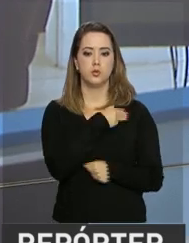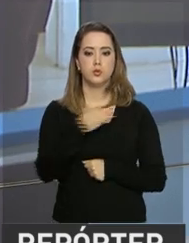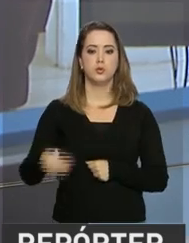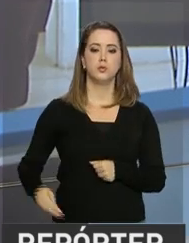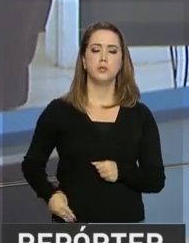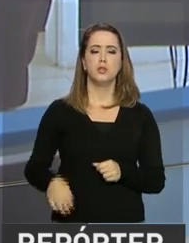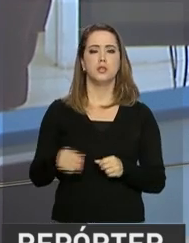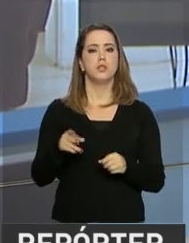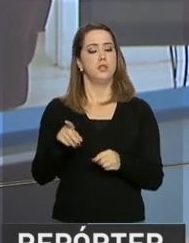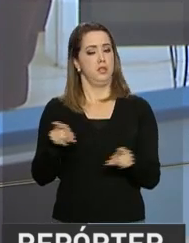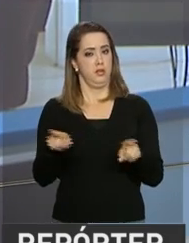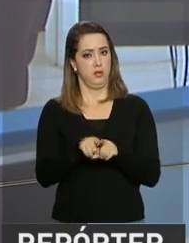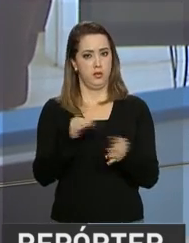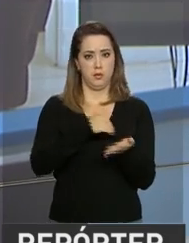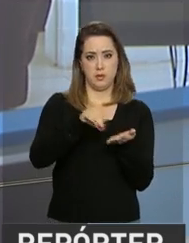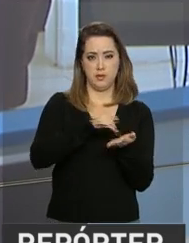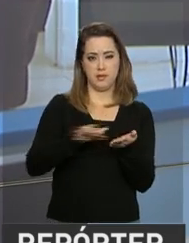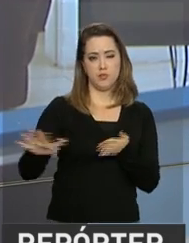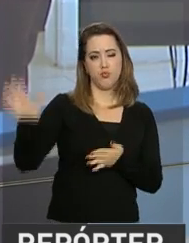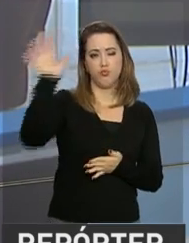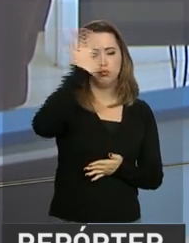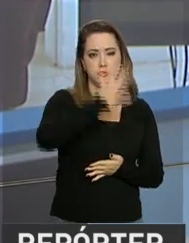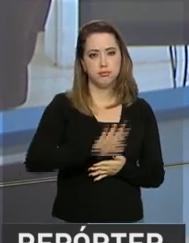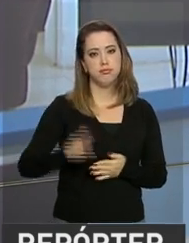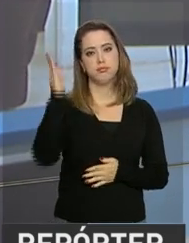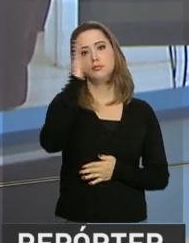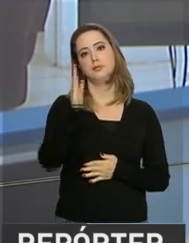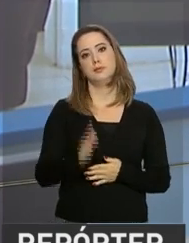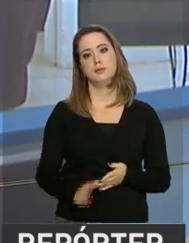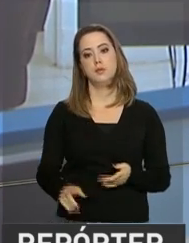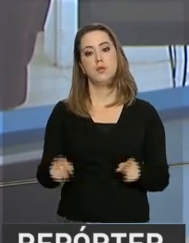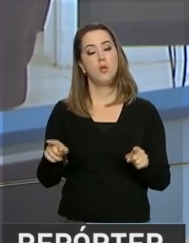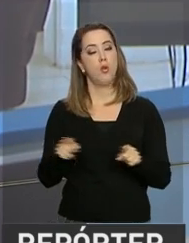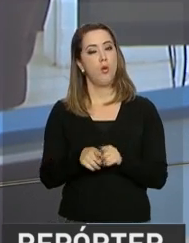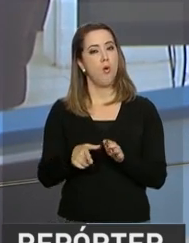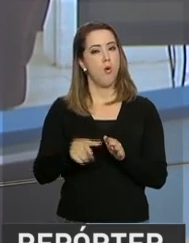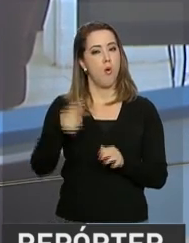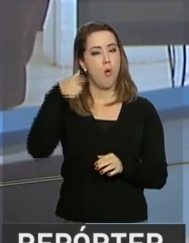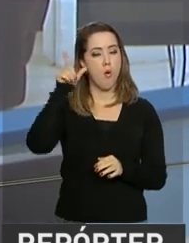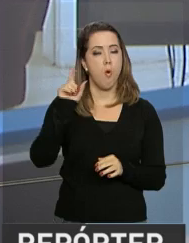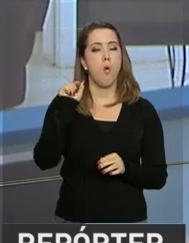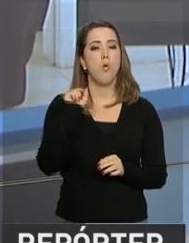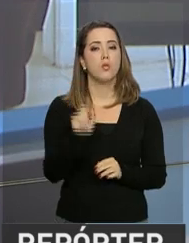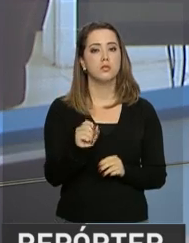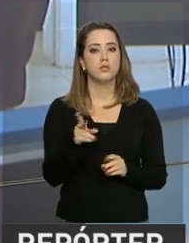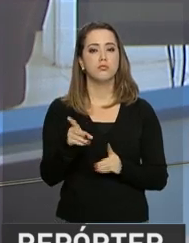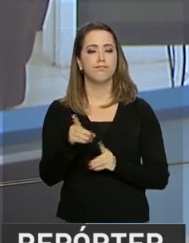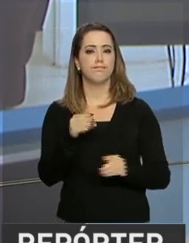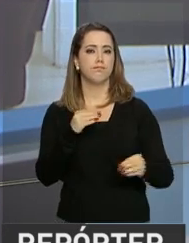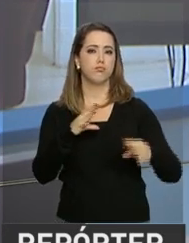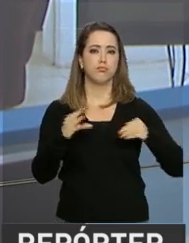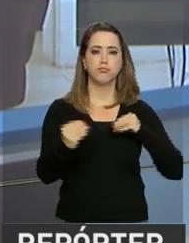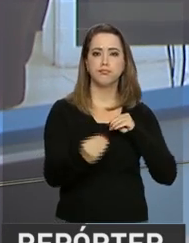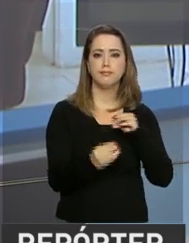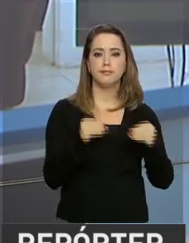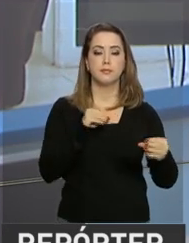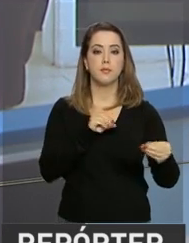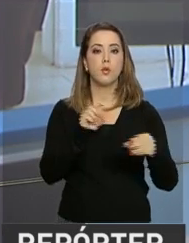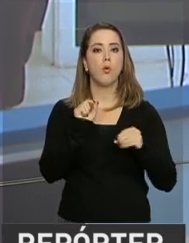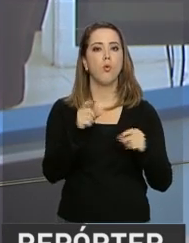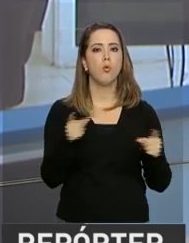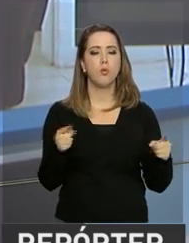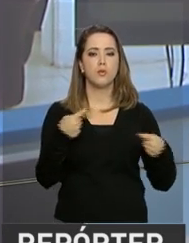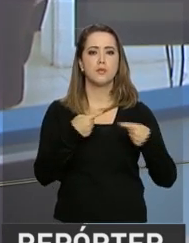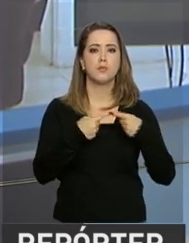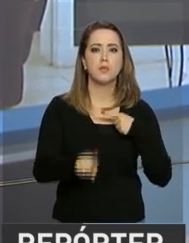26 estados e do Distrito Federal Esse encontro que aconteceu ontem nesse encontro eles discutiram medidas para combater a